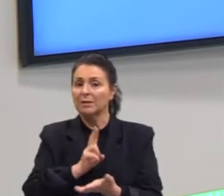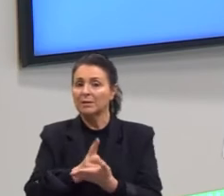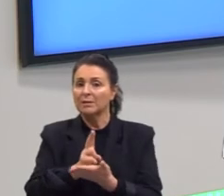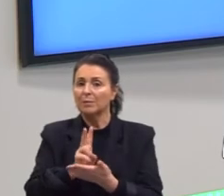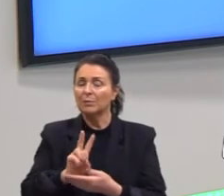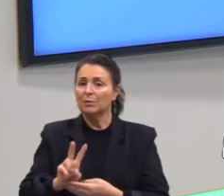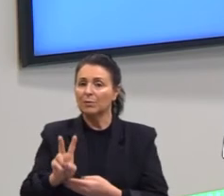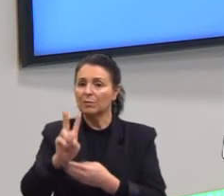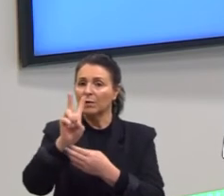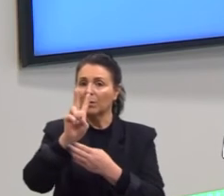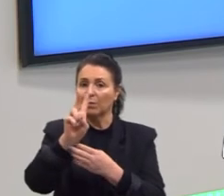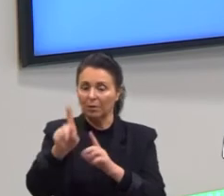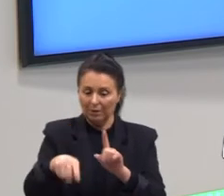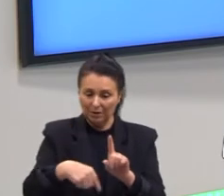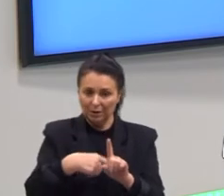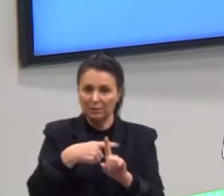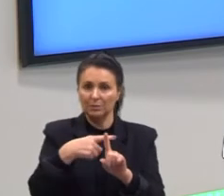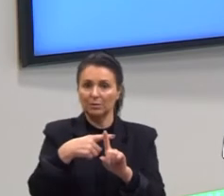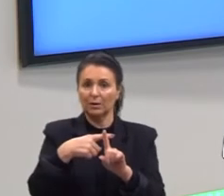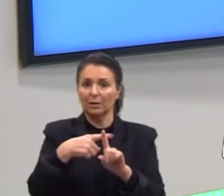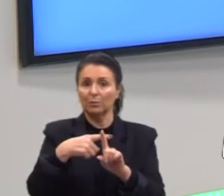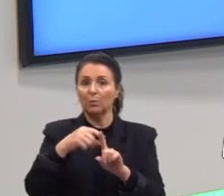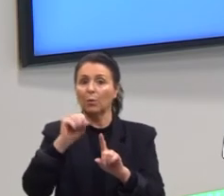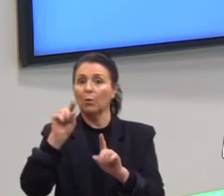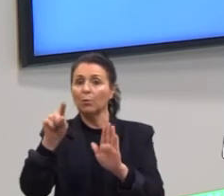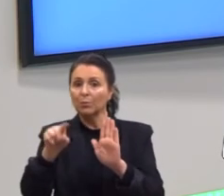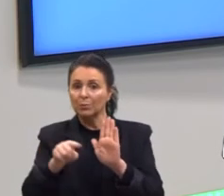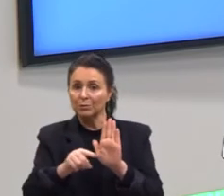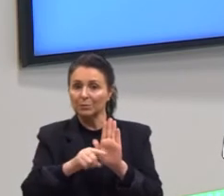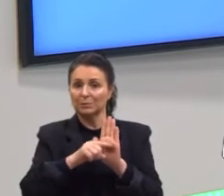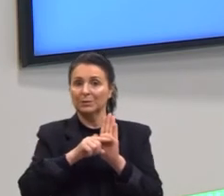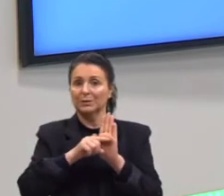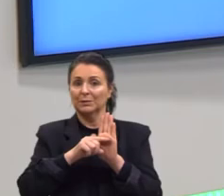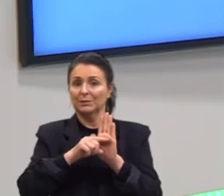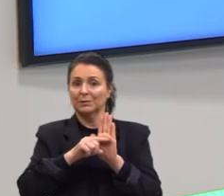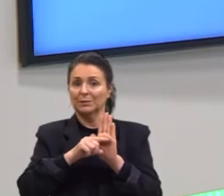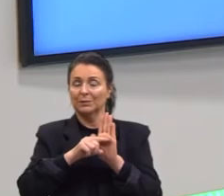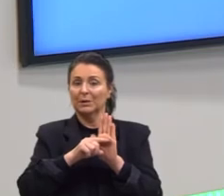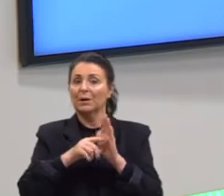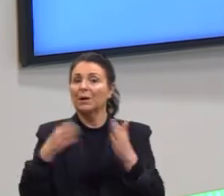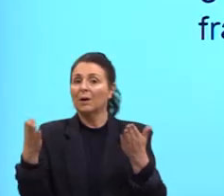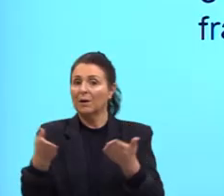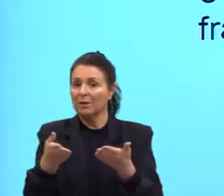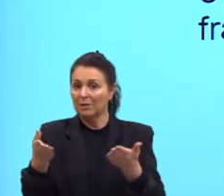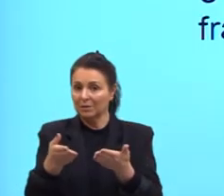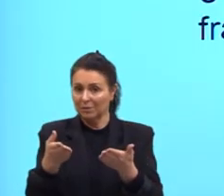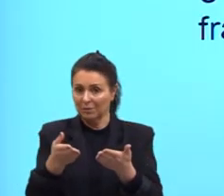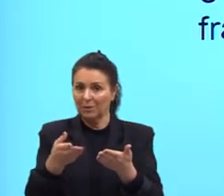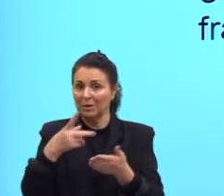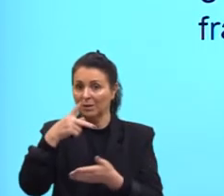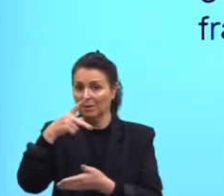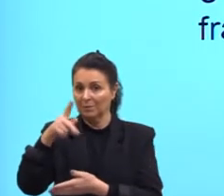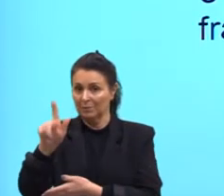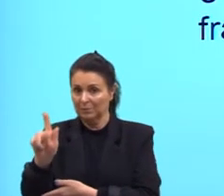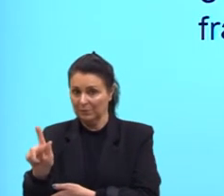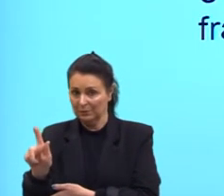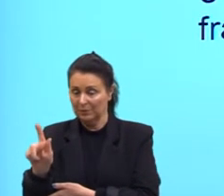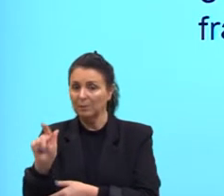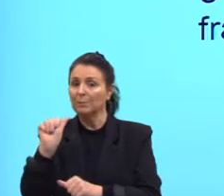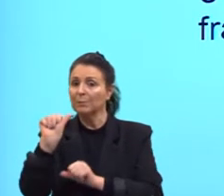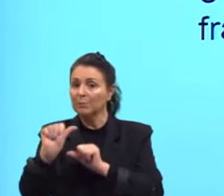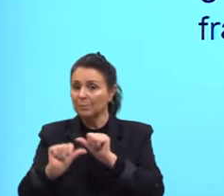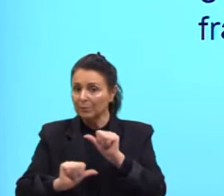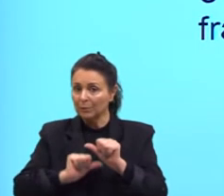sempre um valor adicionado ou o valor subtraído entre os termos agora na nossa PG nós